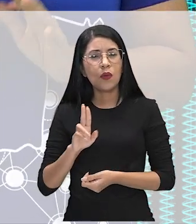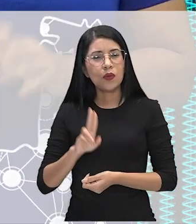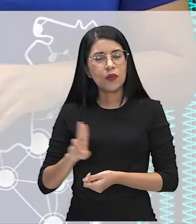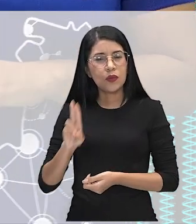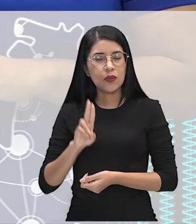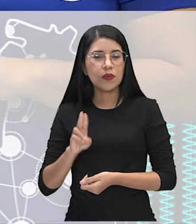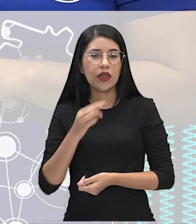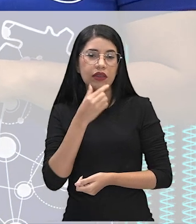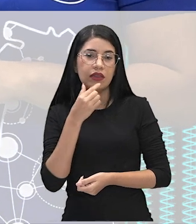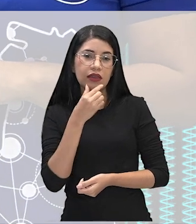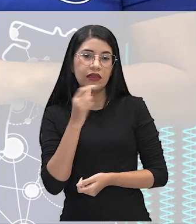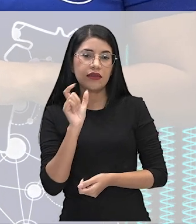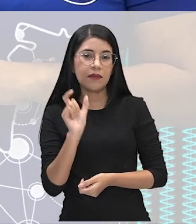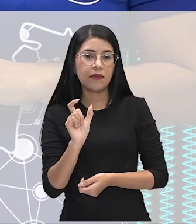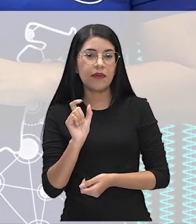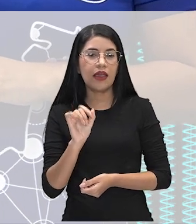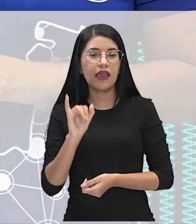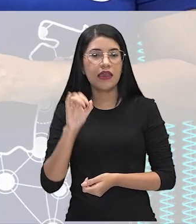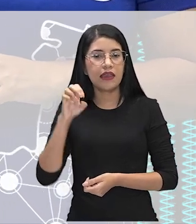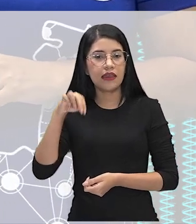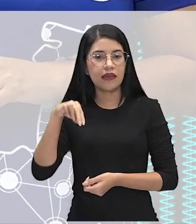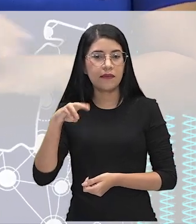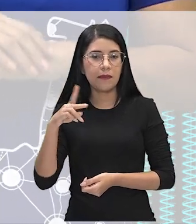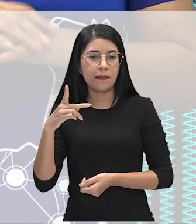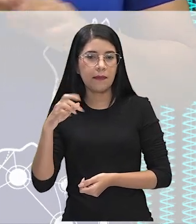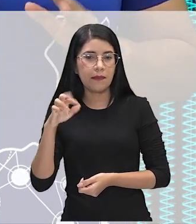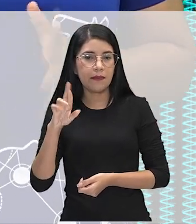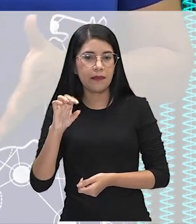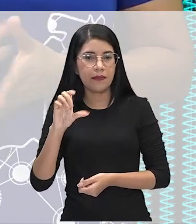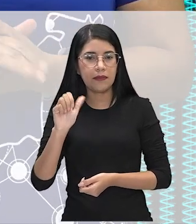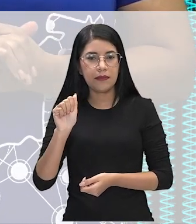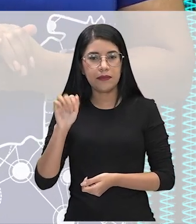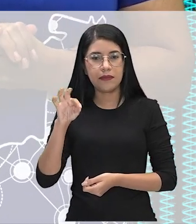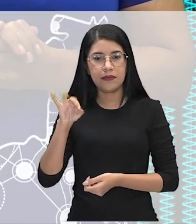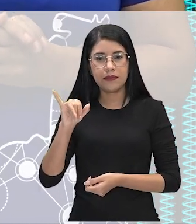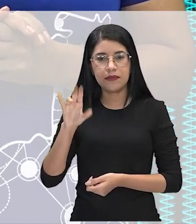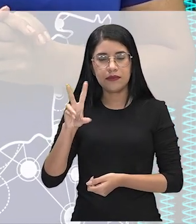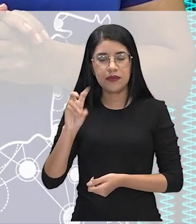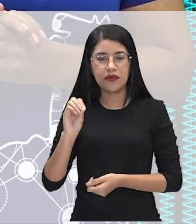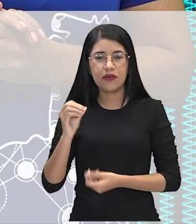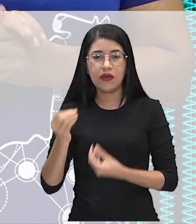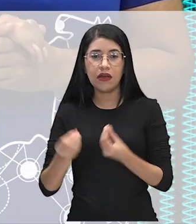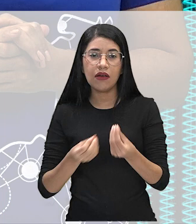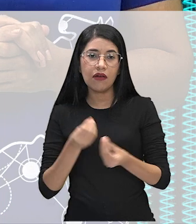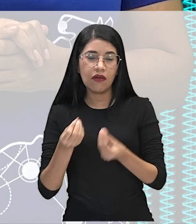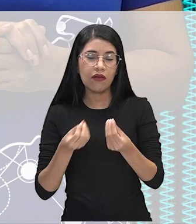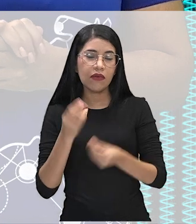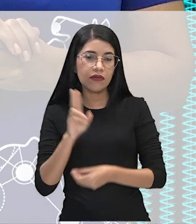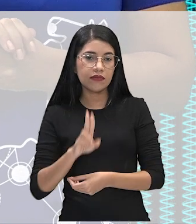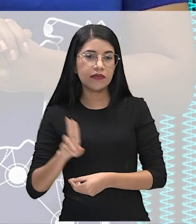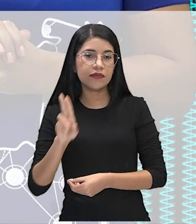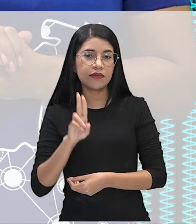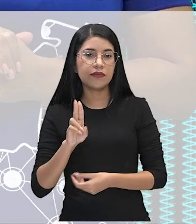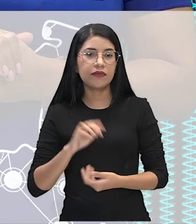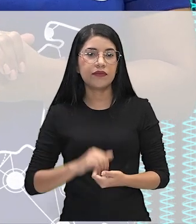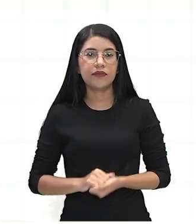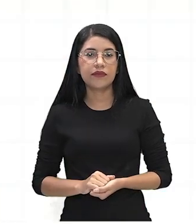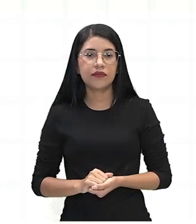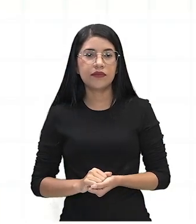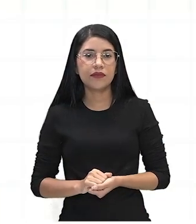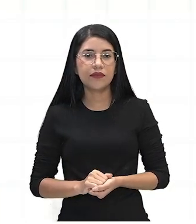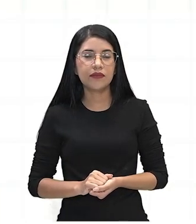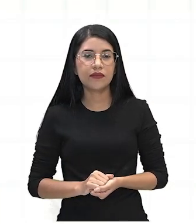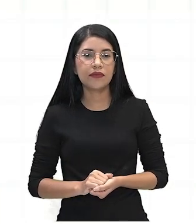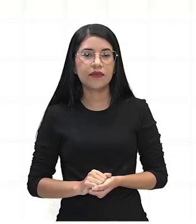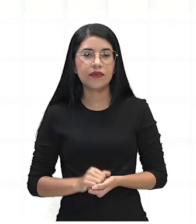Nós vamos usar o imperativo. Como ele funciona? Vamos relembrar aqui um pouco sobre os imperativos.